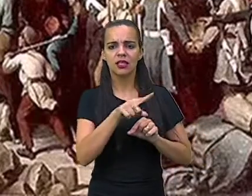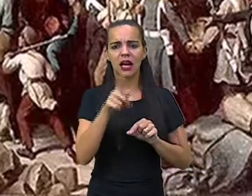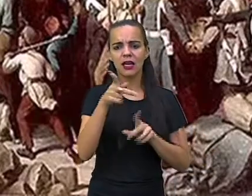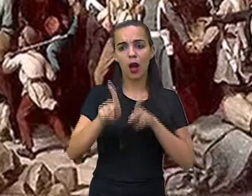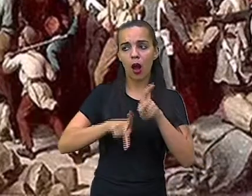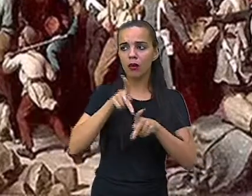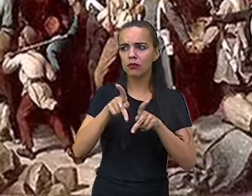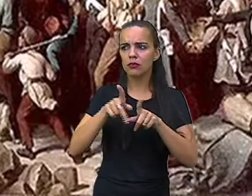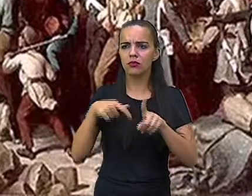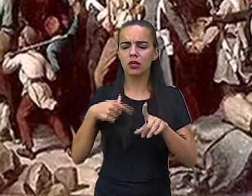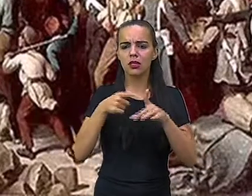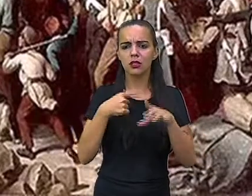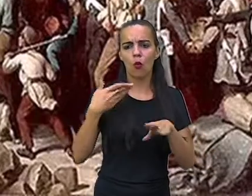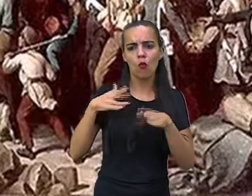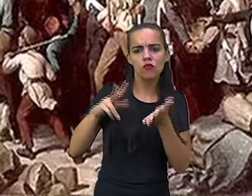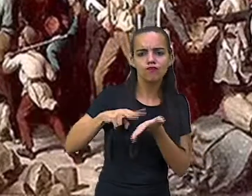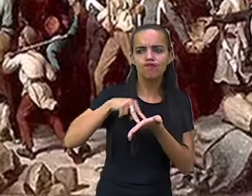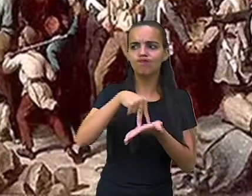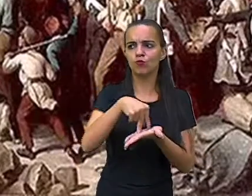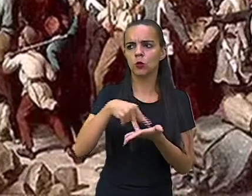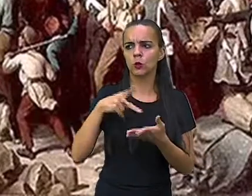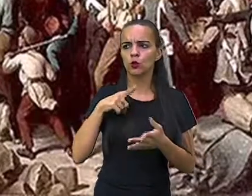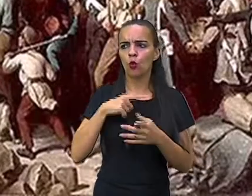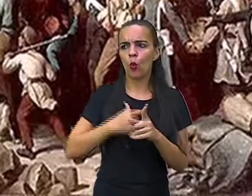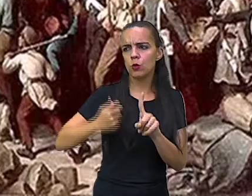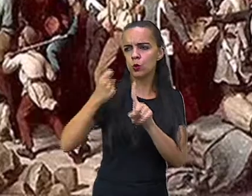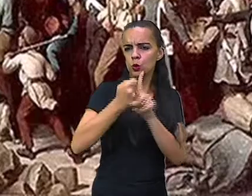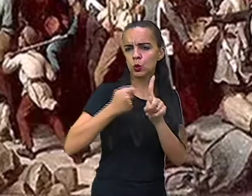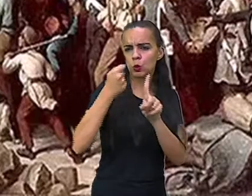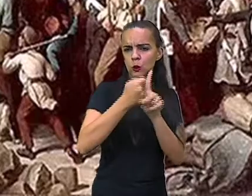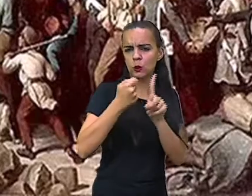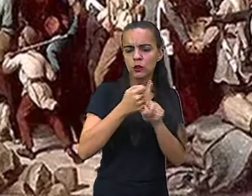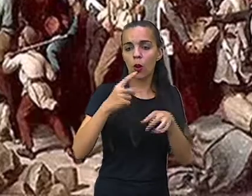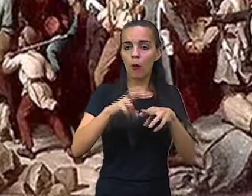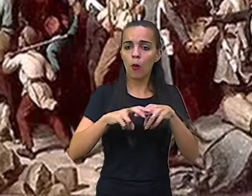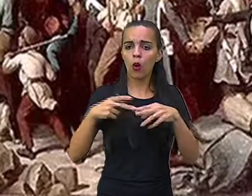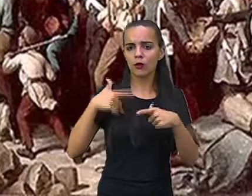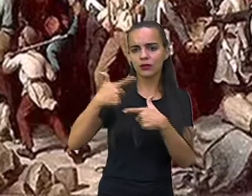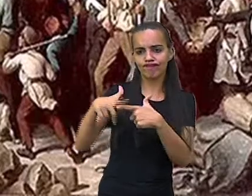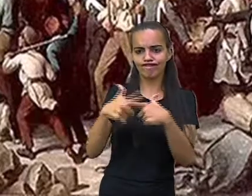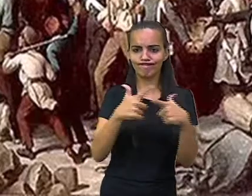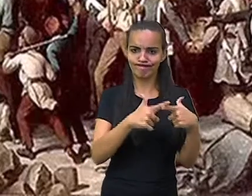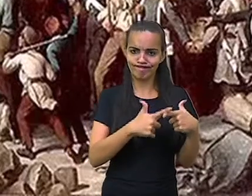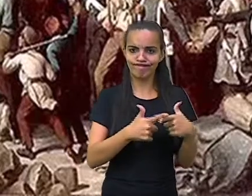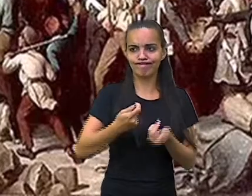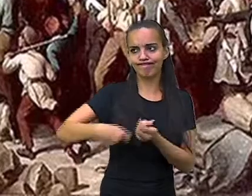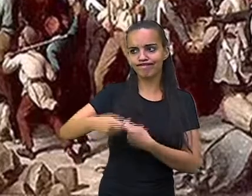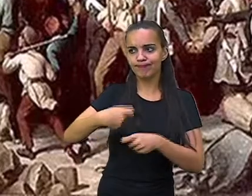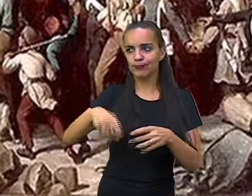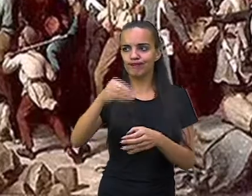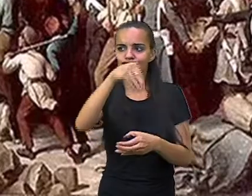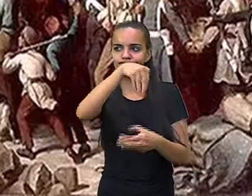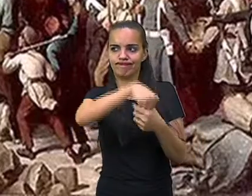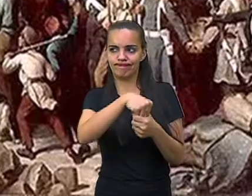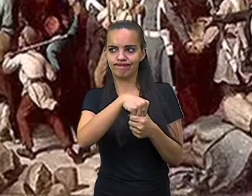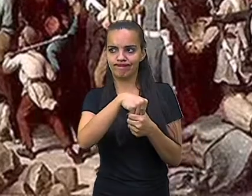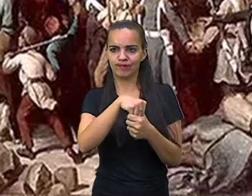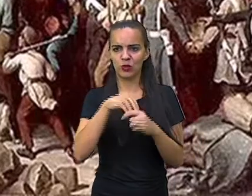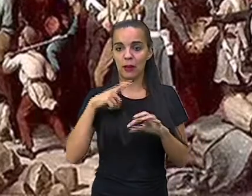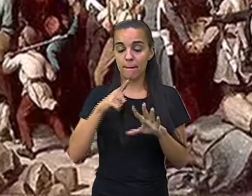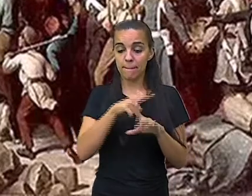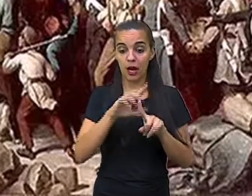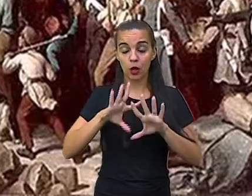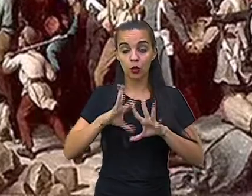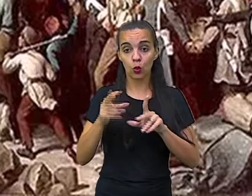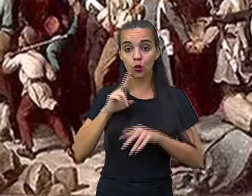impopularidade crescente do governo foi ao encontro de uma crise econômica provocada pelo desastroso